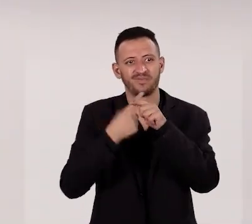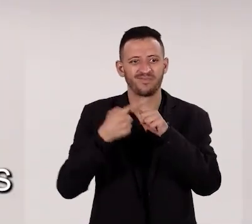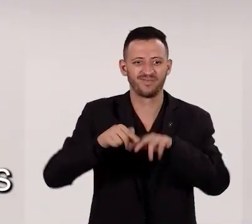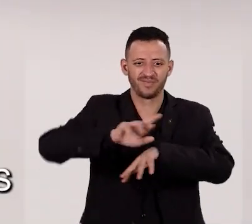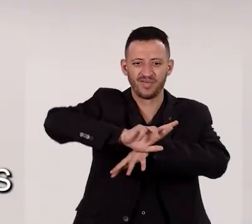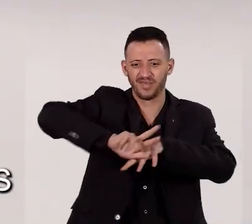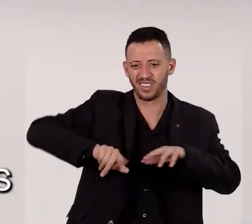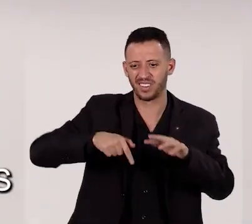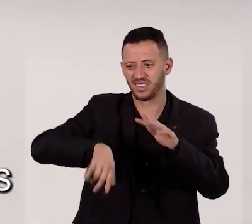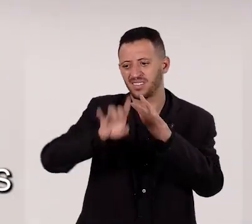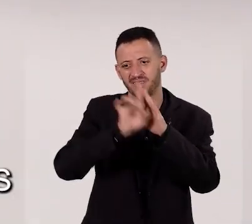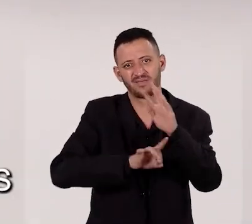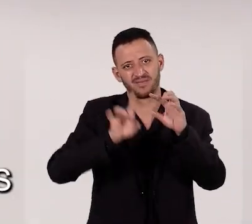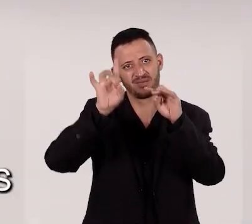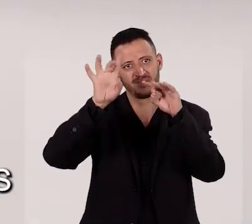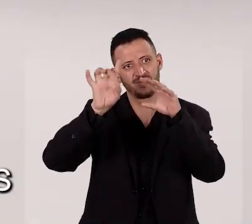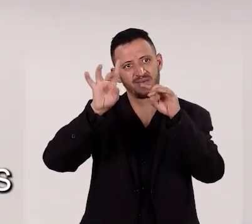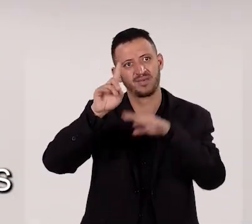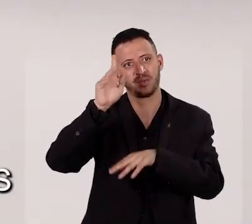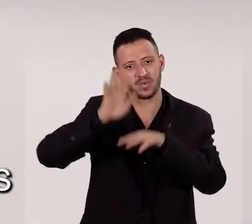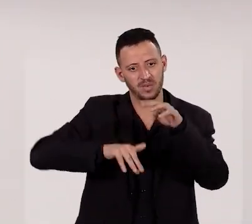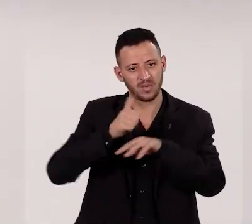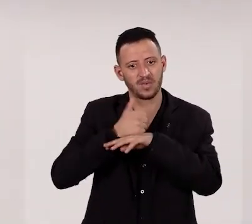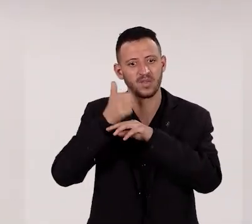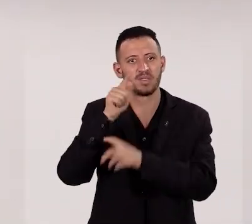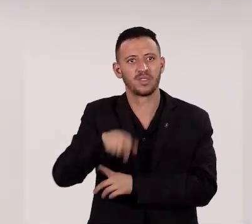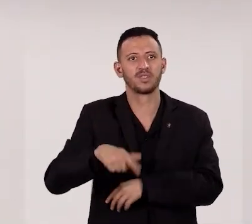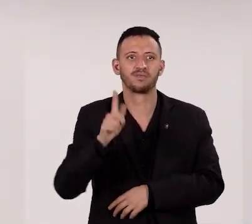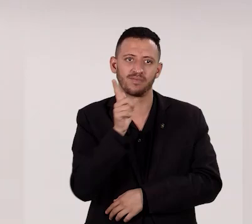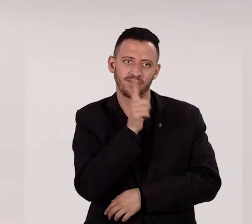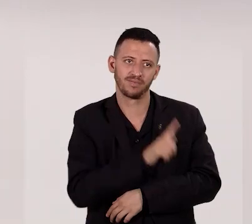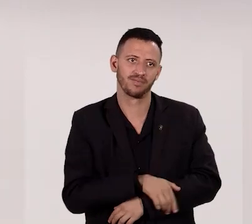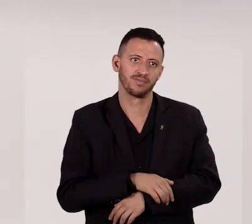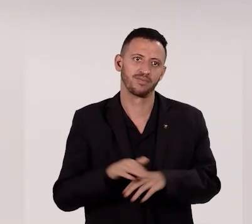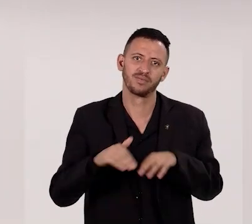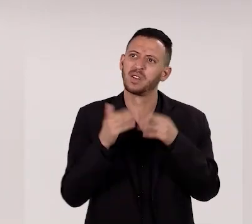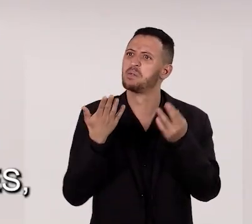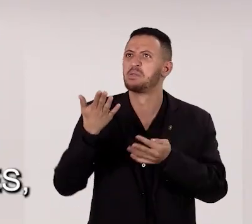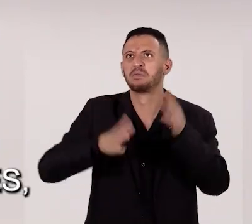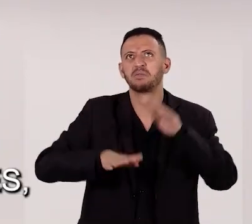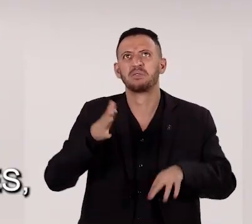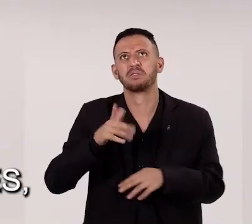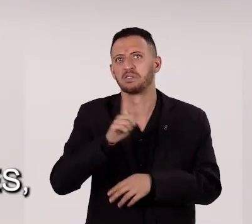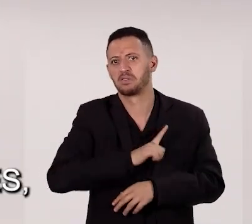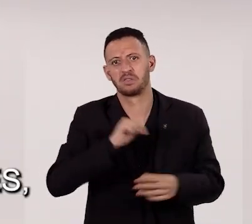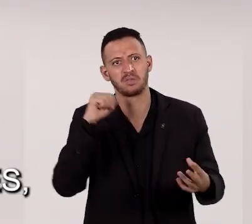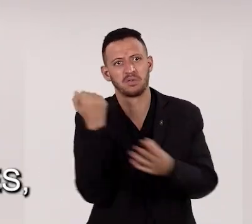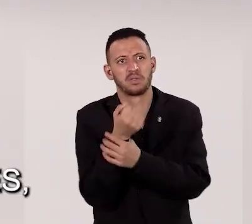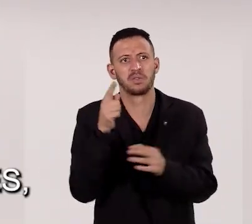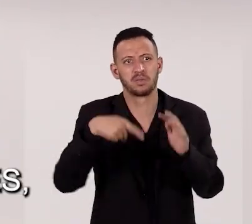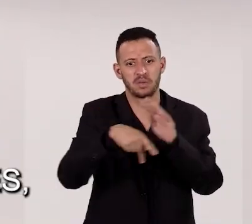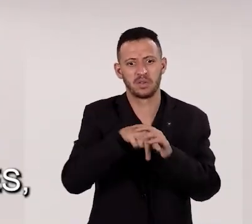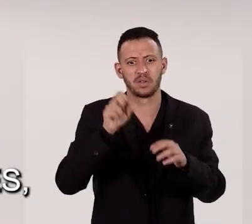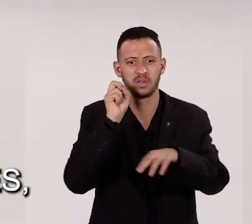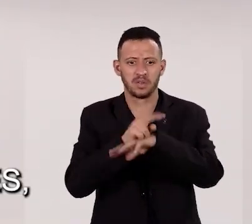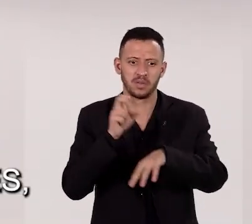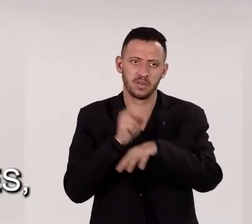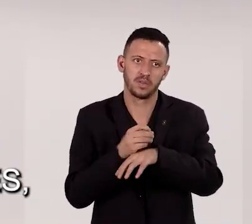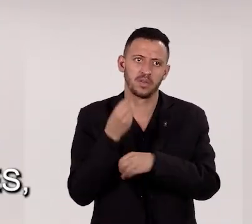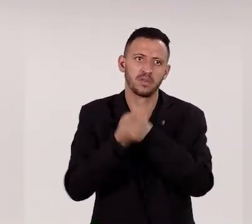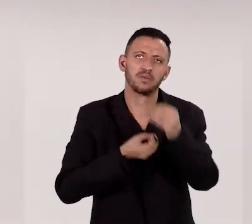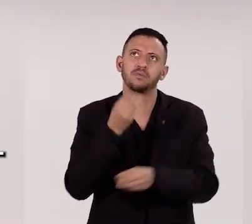isso porque são vários direitos específicos que os trabalhadores da saúde possuem, mas que muitas vezes não são garantidos